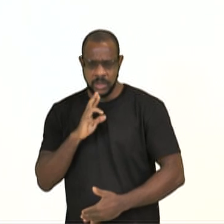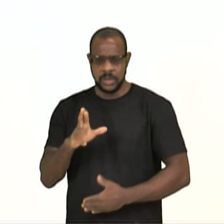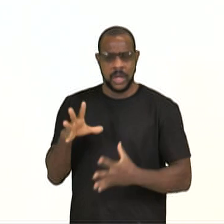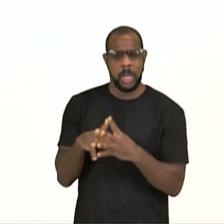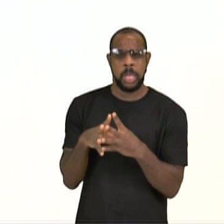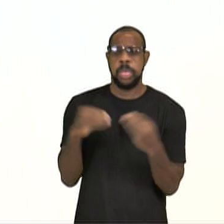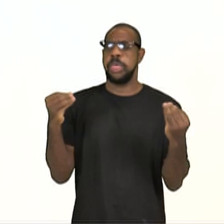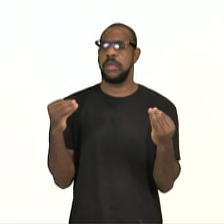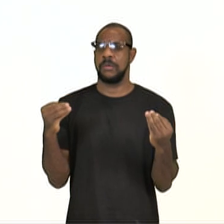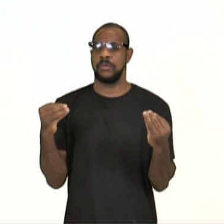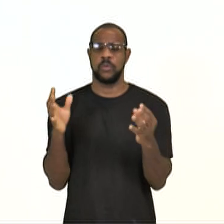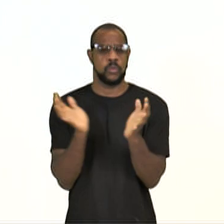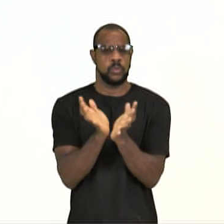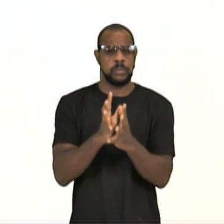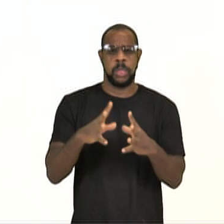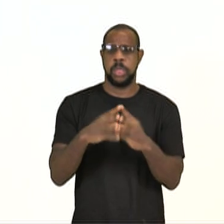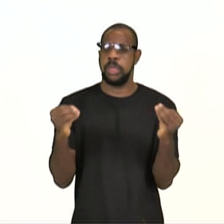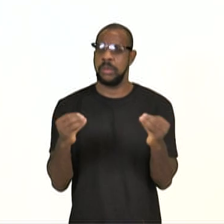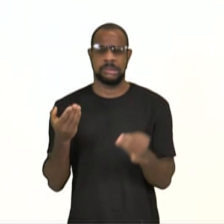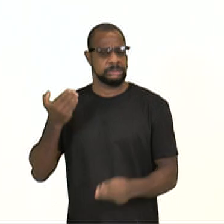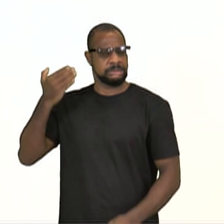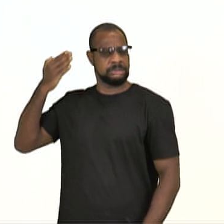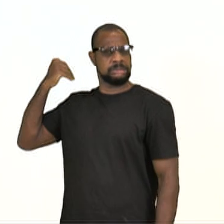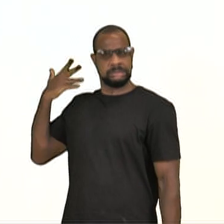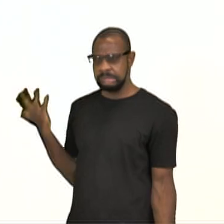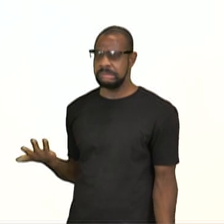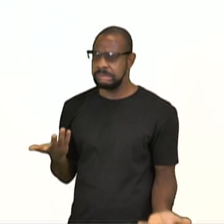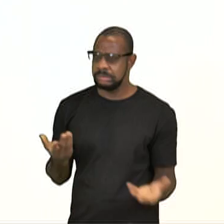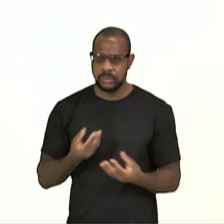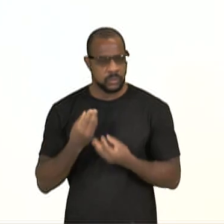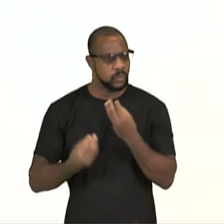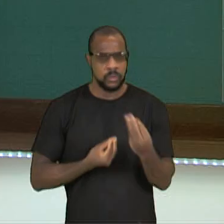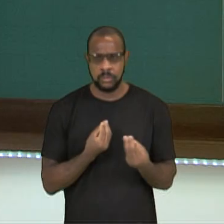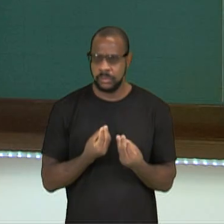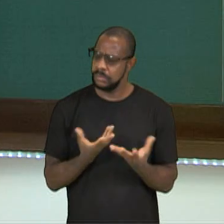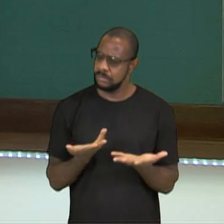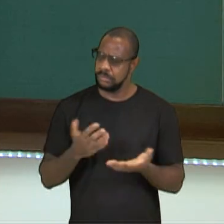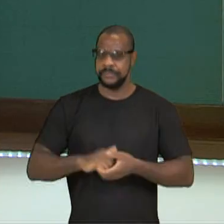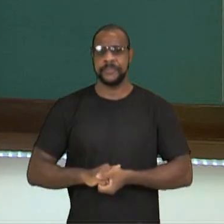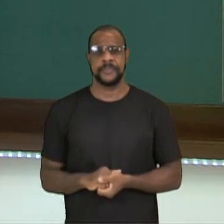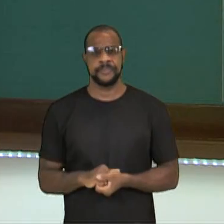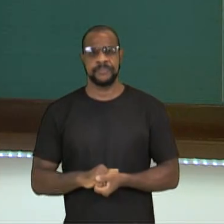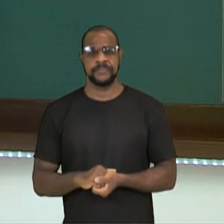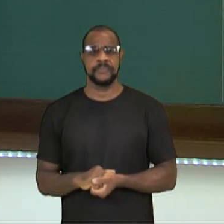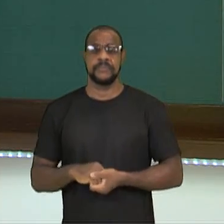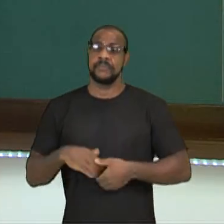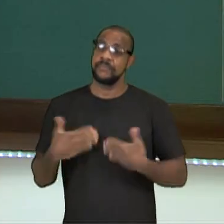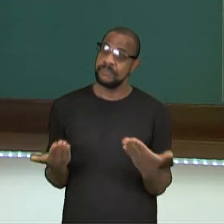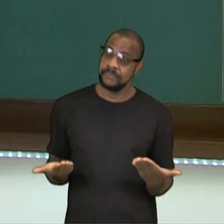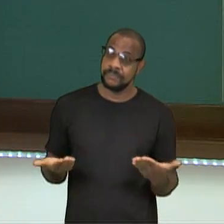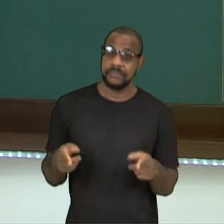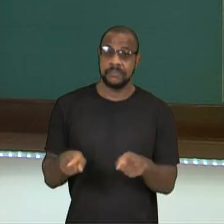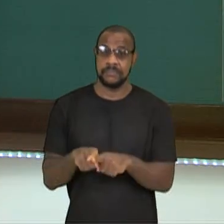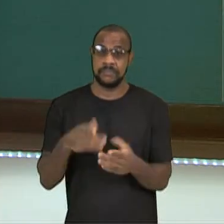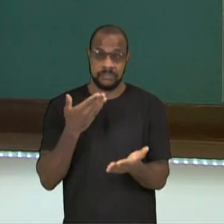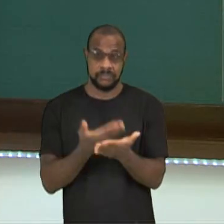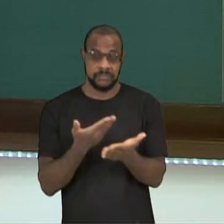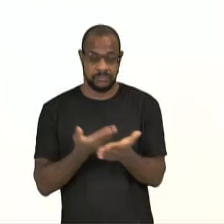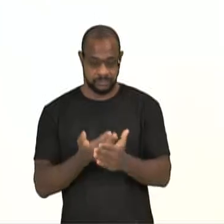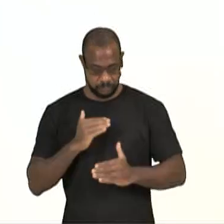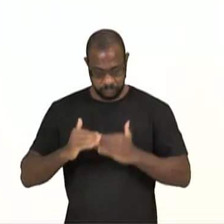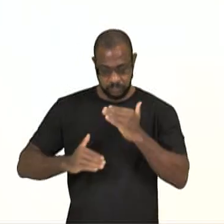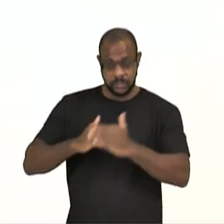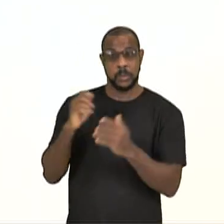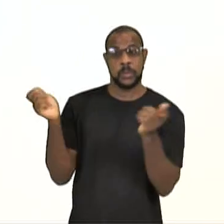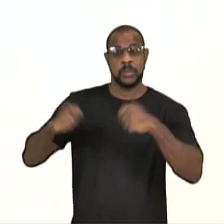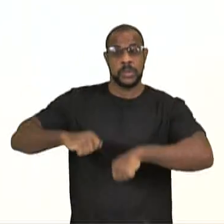espécies Homo e no surgimento da nossa espécie Homo sapiens sapiens moderno? Que legal! O estudo do evolucionismo